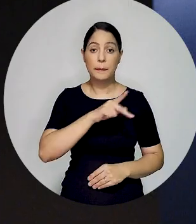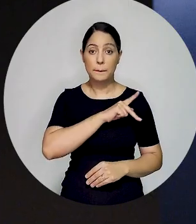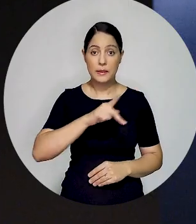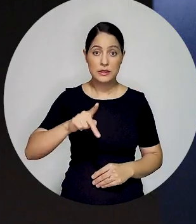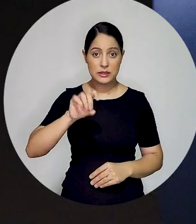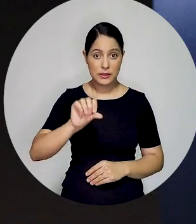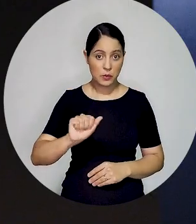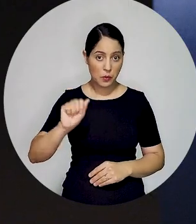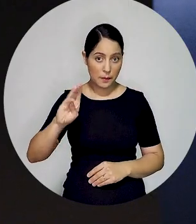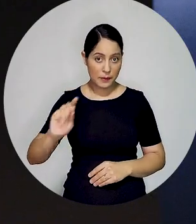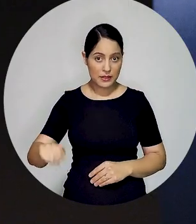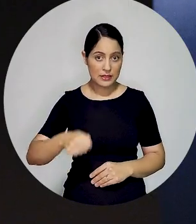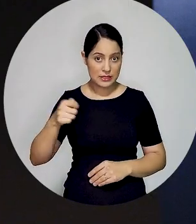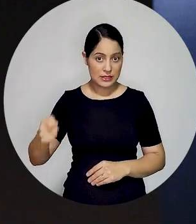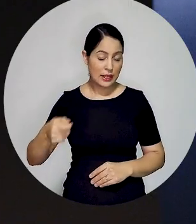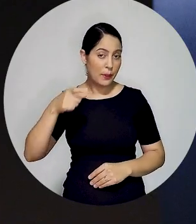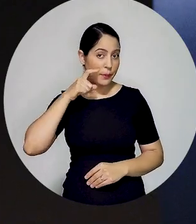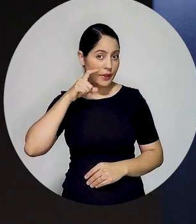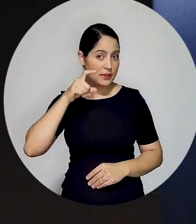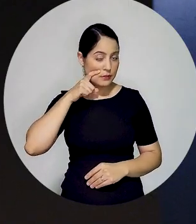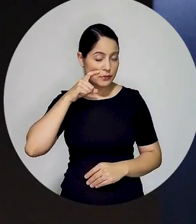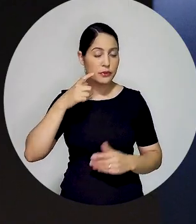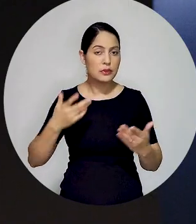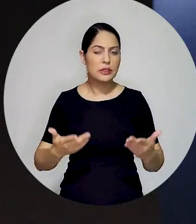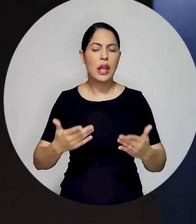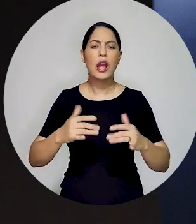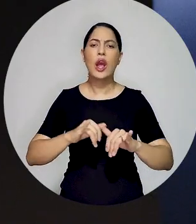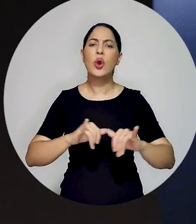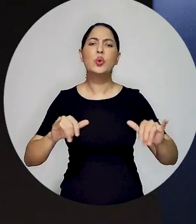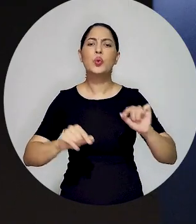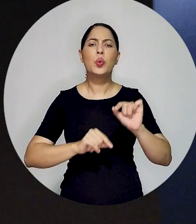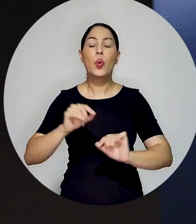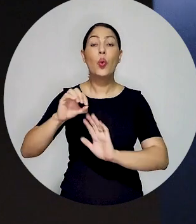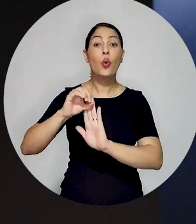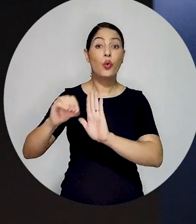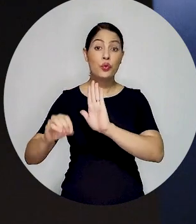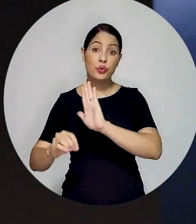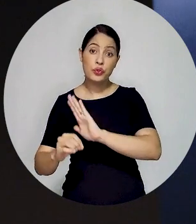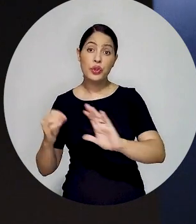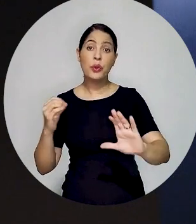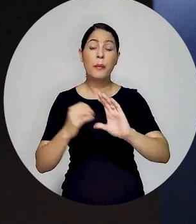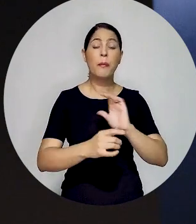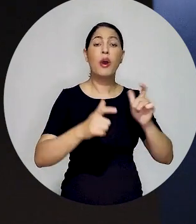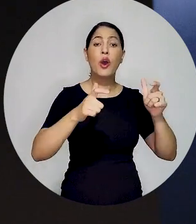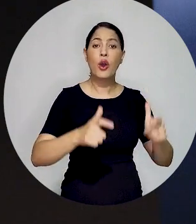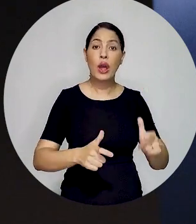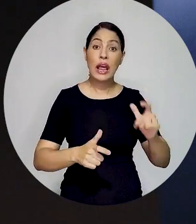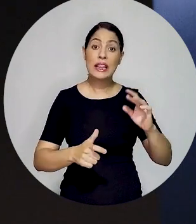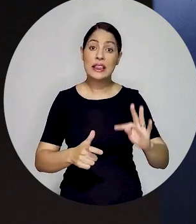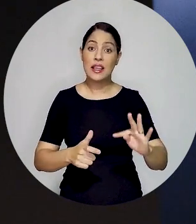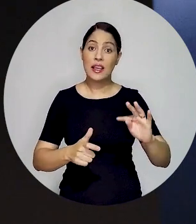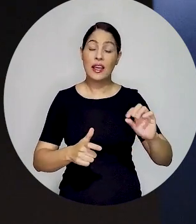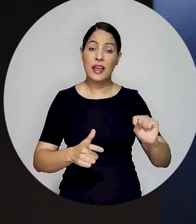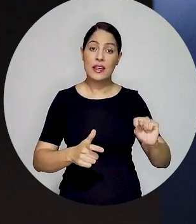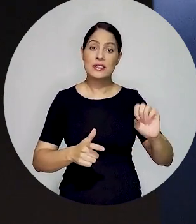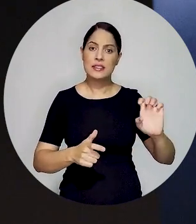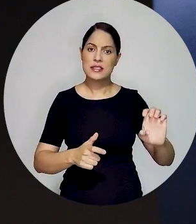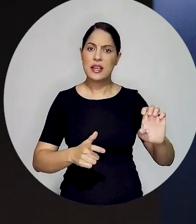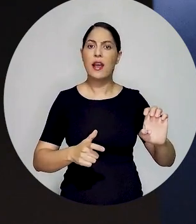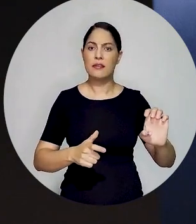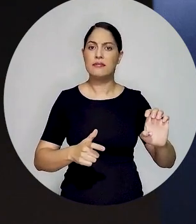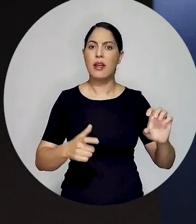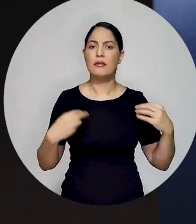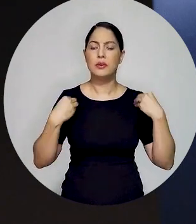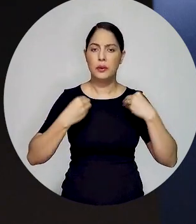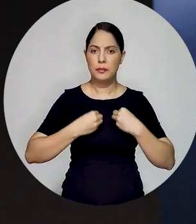O presidente da OAB Nacional, Beto Simonetti, entregou ofício ao presidente do TSE, Alexandre de Moraes, em que faz um balanço